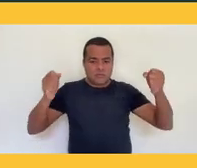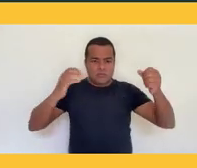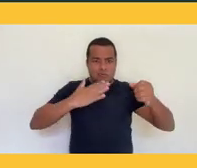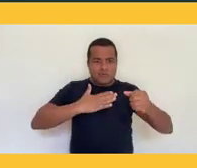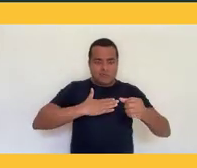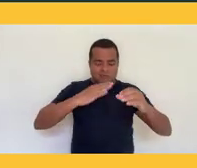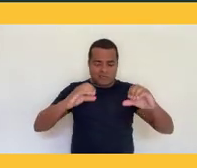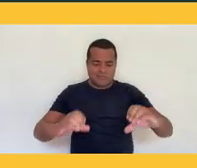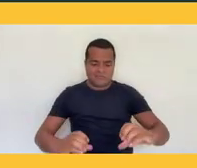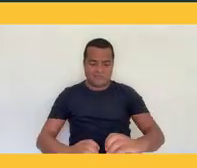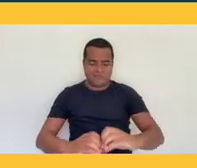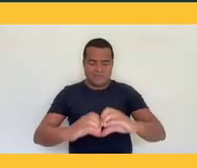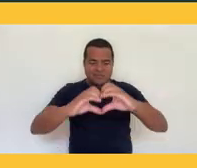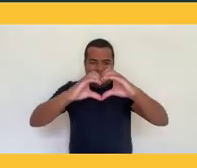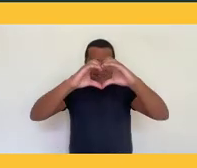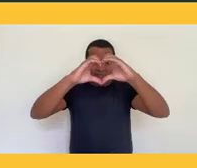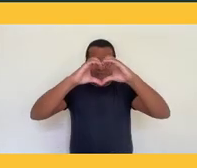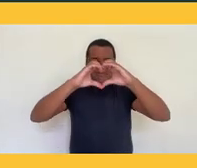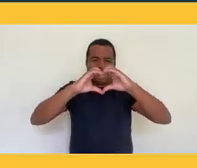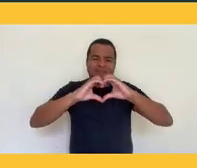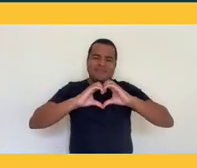o meu amor.